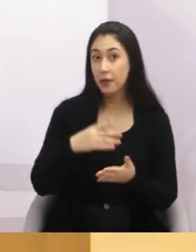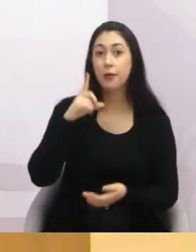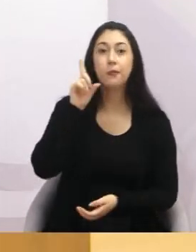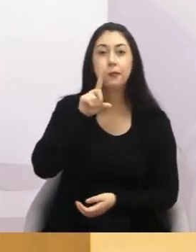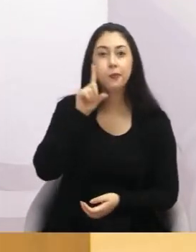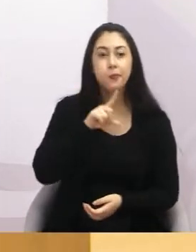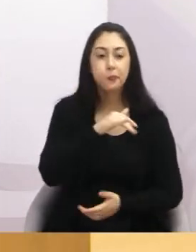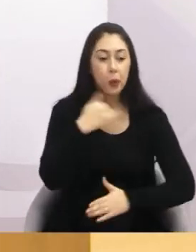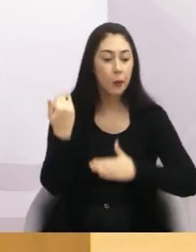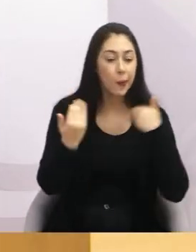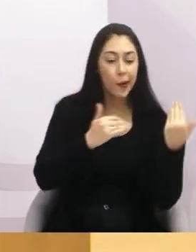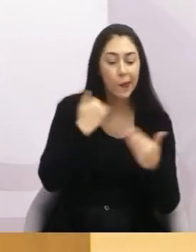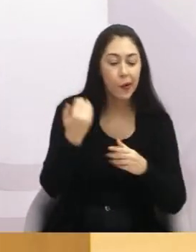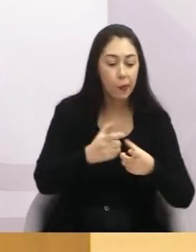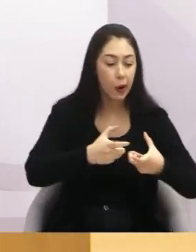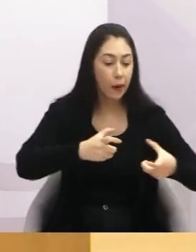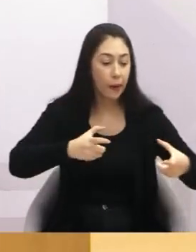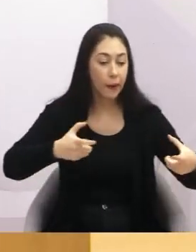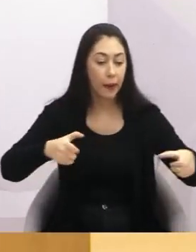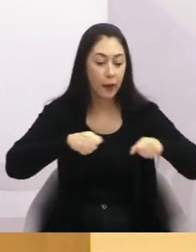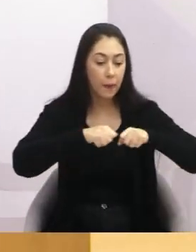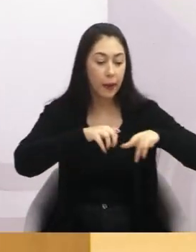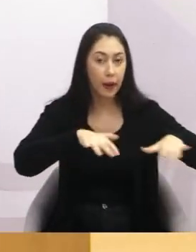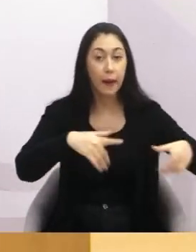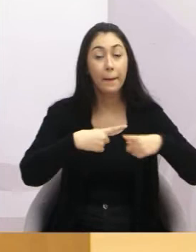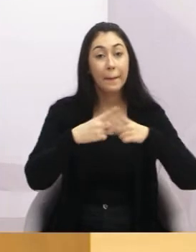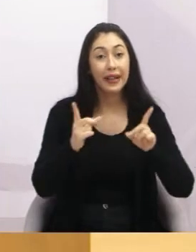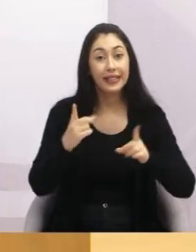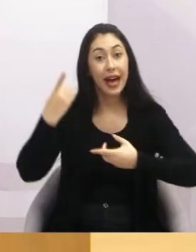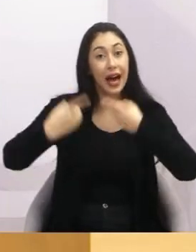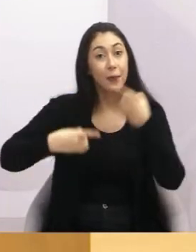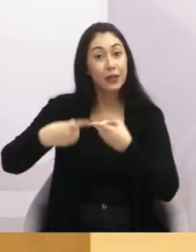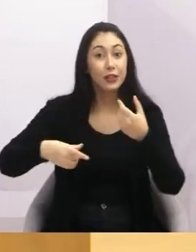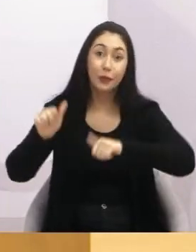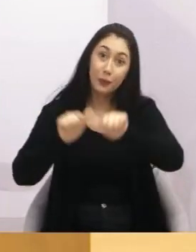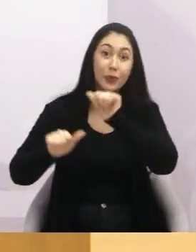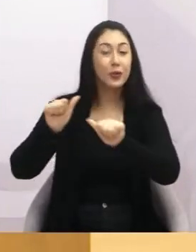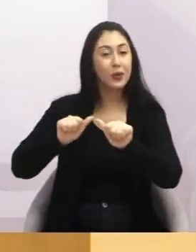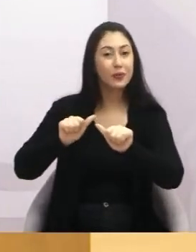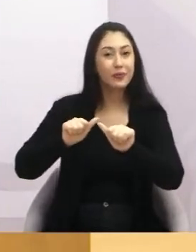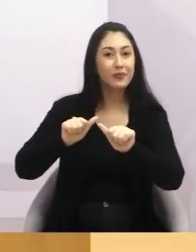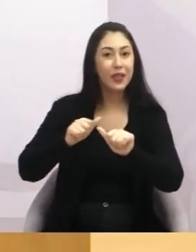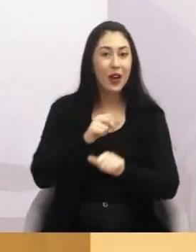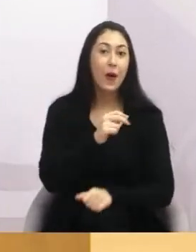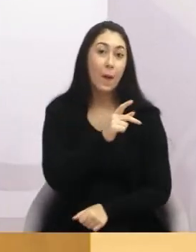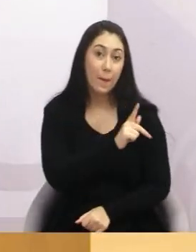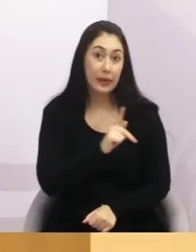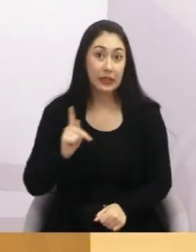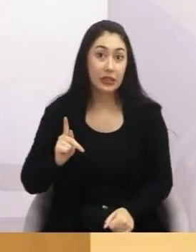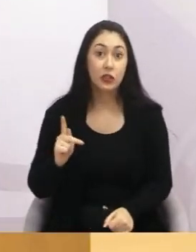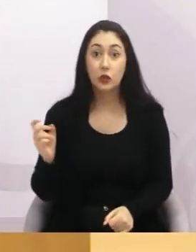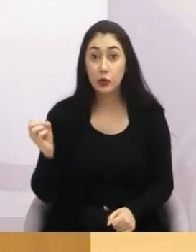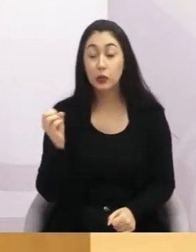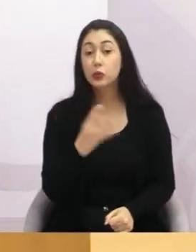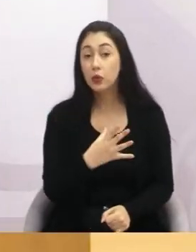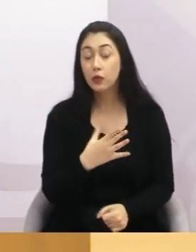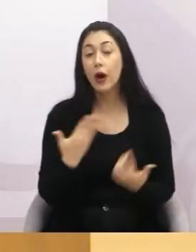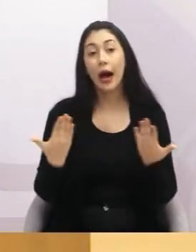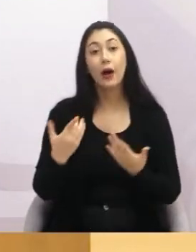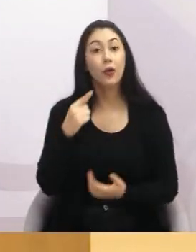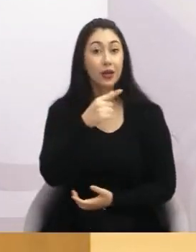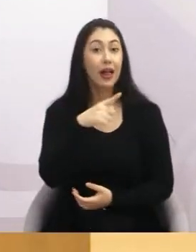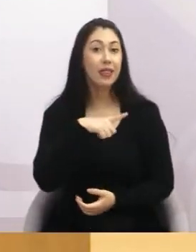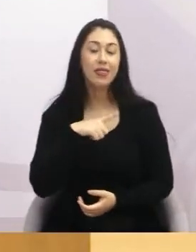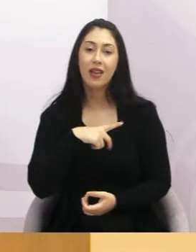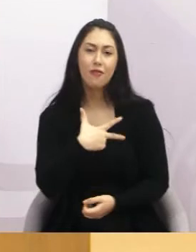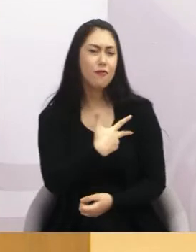Mudou a política nos Estados Unidos e também mudou a forma como se tratou o Covid. E hoje nos Estados Unidos as pessoas podem